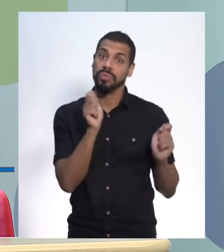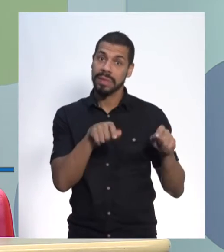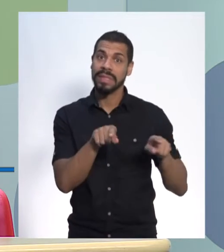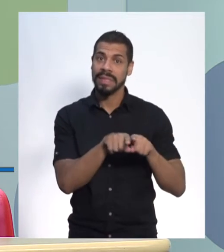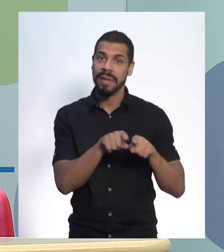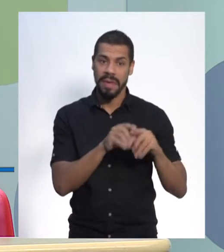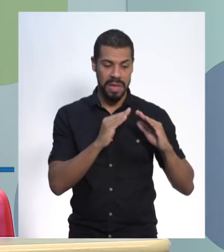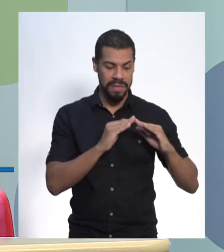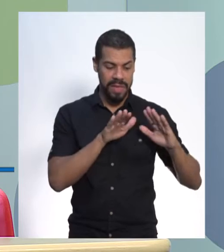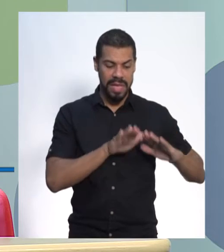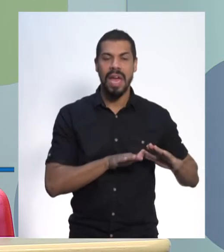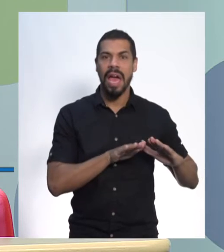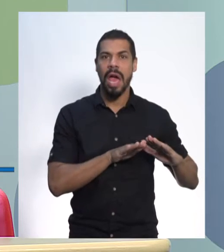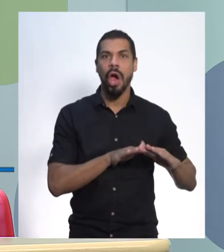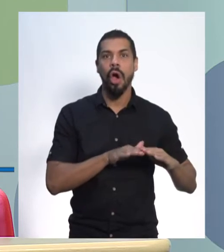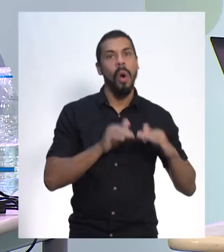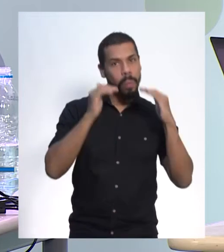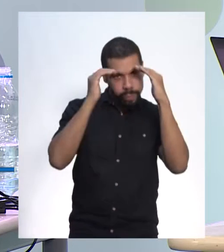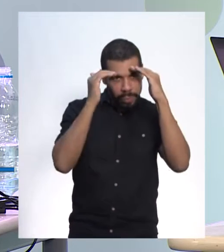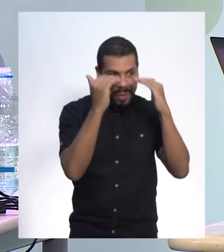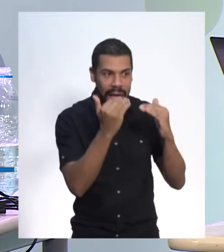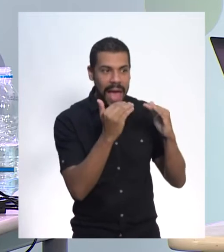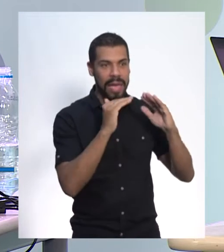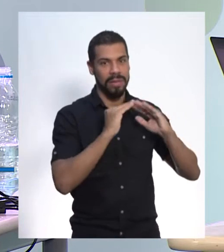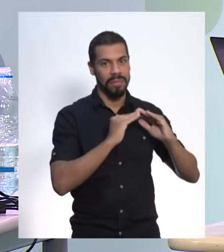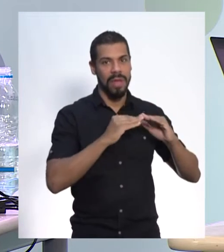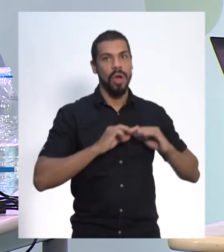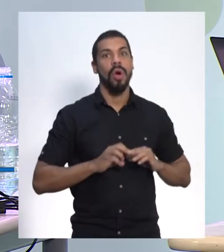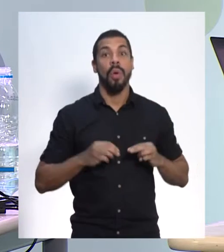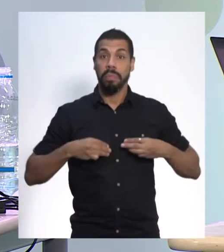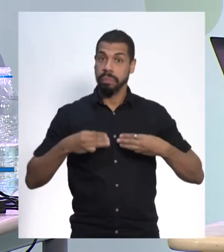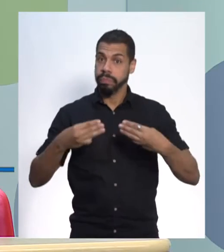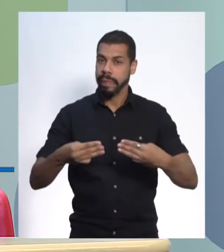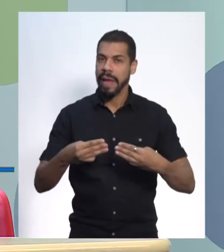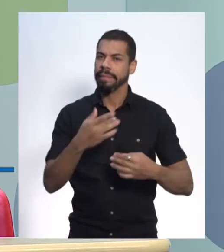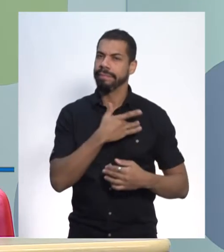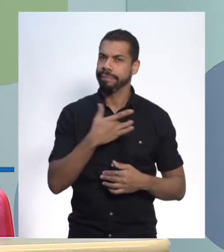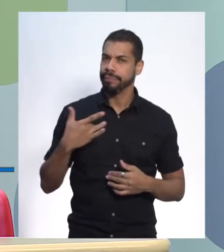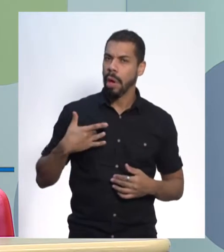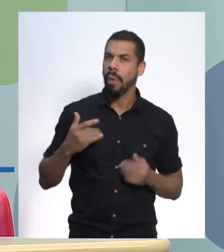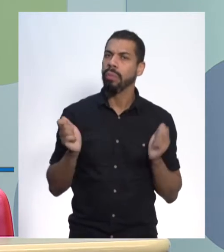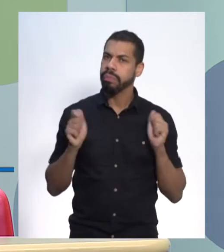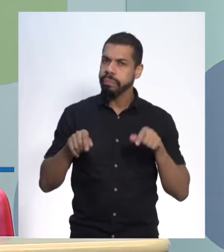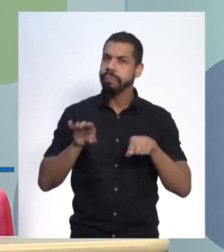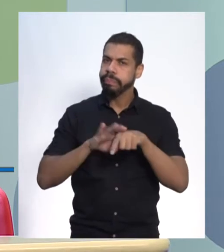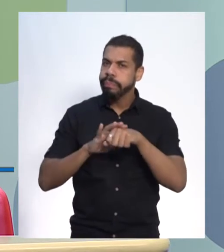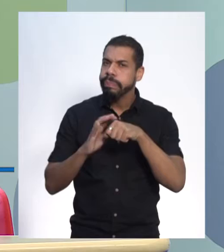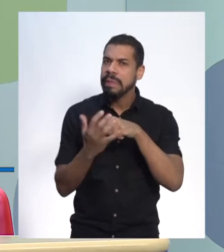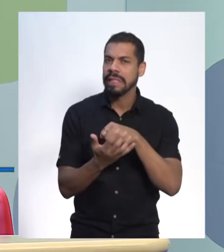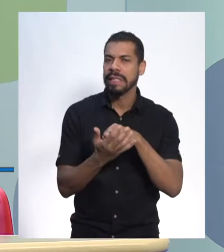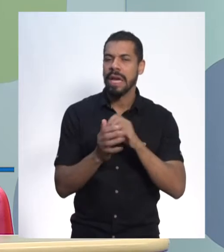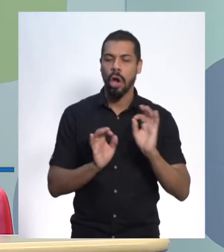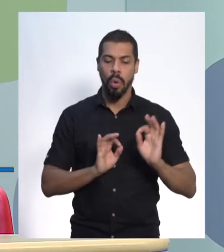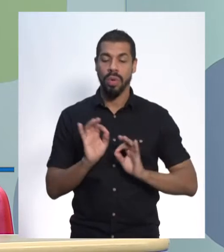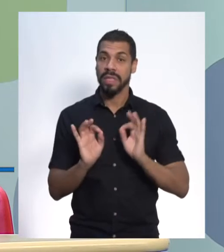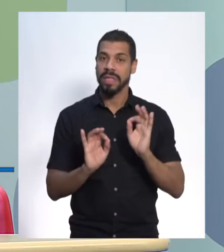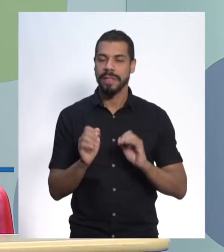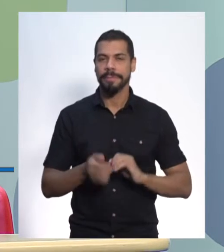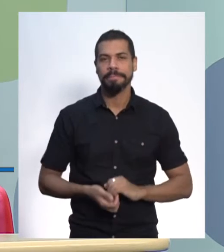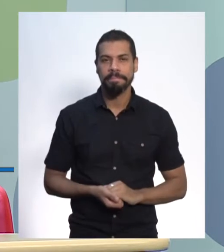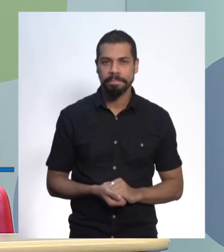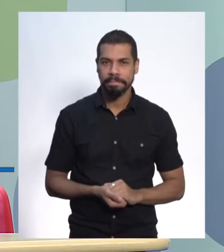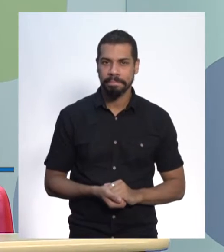que ficam em casa, obedecem às regras da Organização Mundial da Saúde, eles estão atuando para combater essa doença. A gente tem essa organização dentro disso,